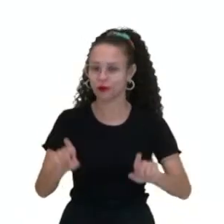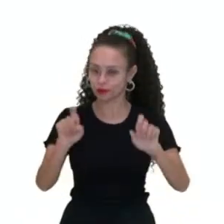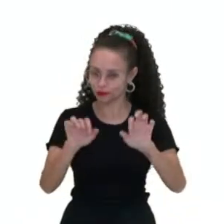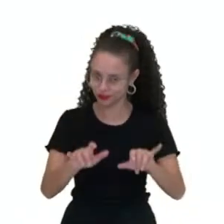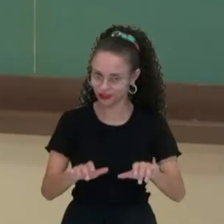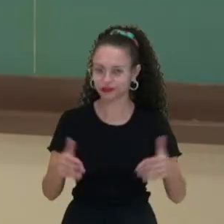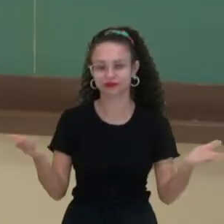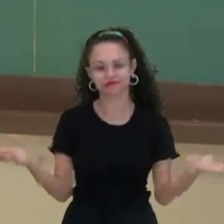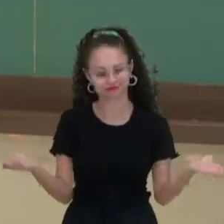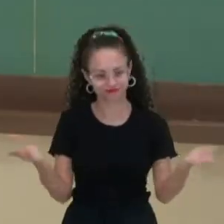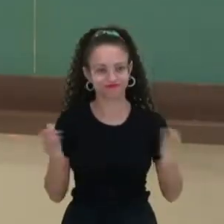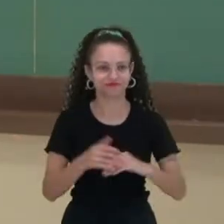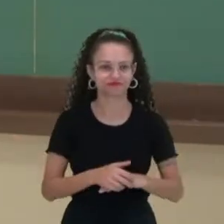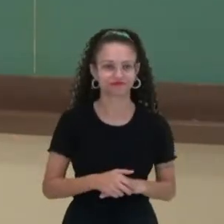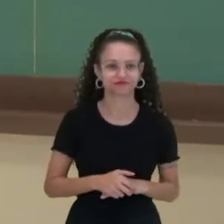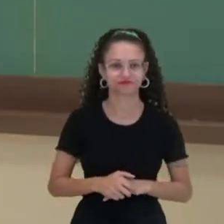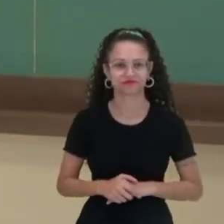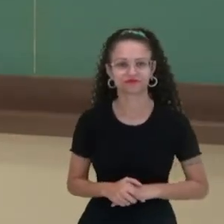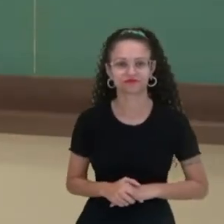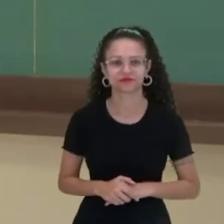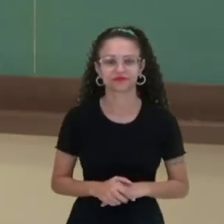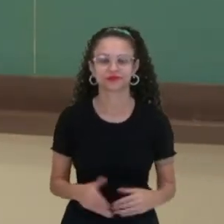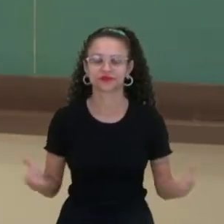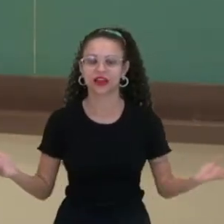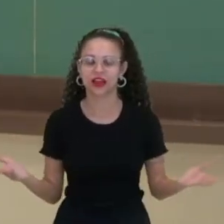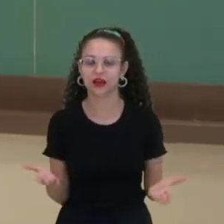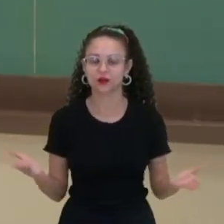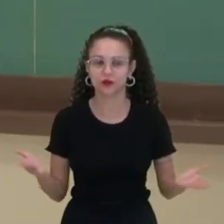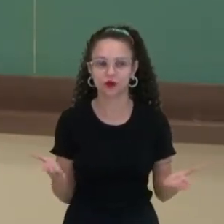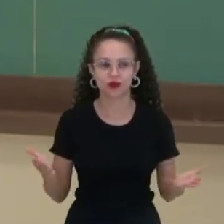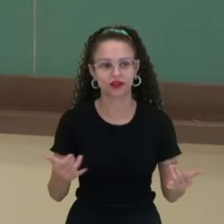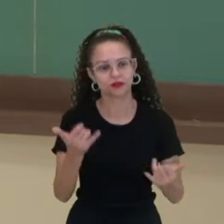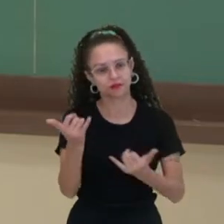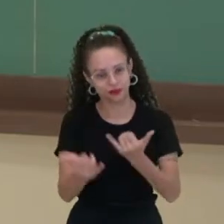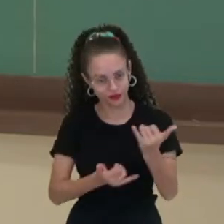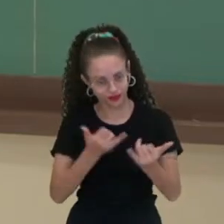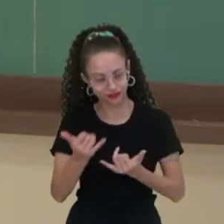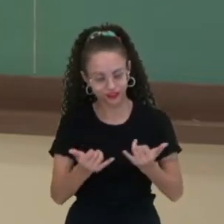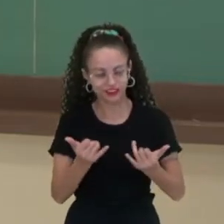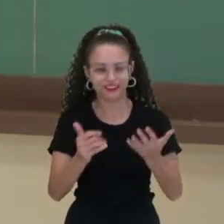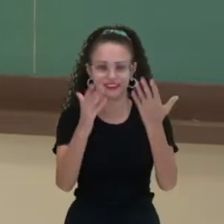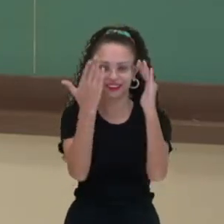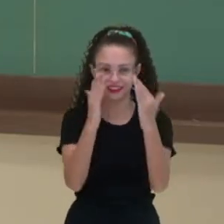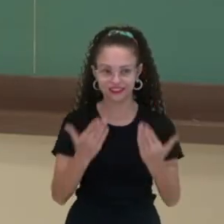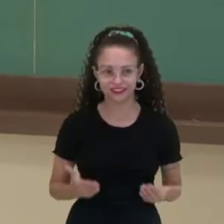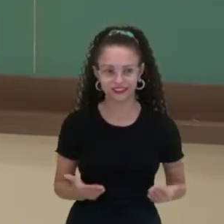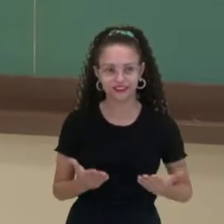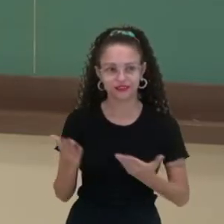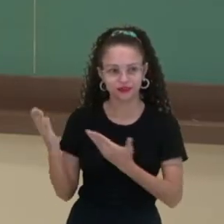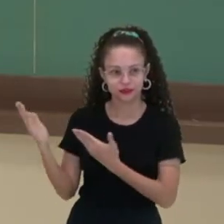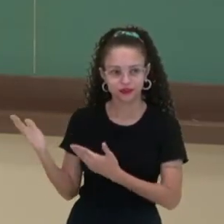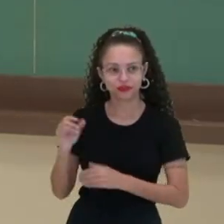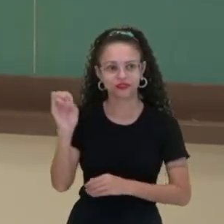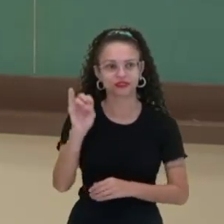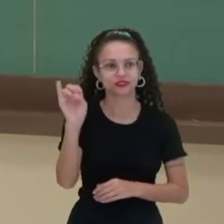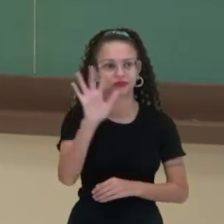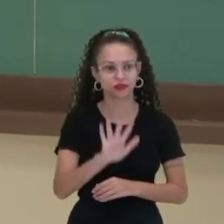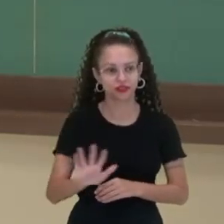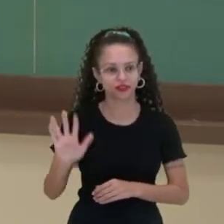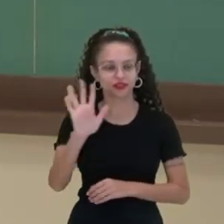ainda bem. Isso mesmo. Agora, galerinha, é claro que a brincadeira de nós analisarmos essas